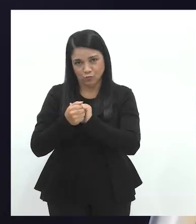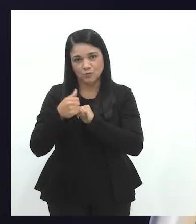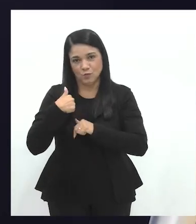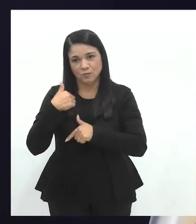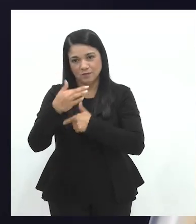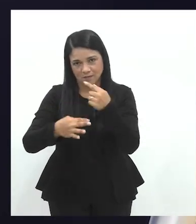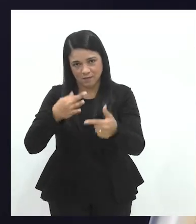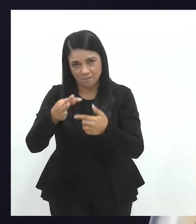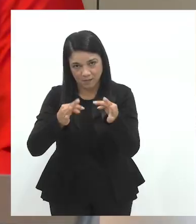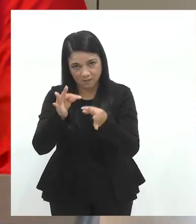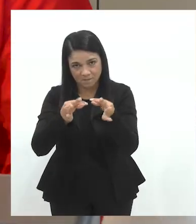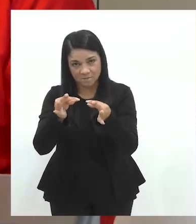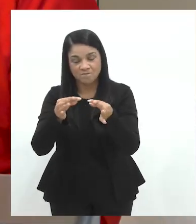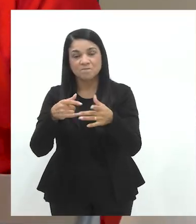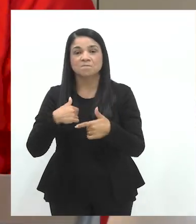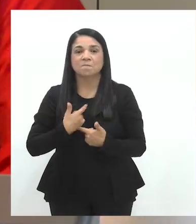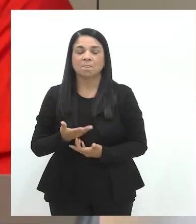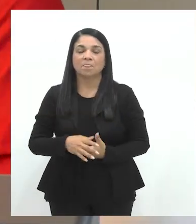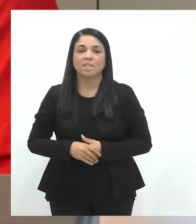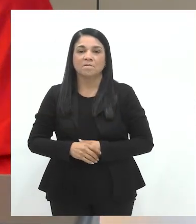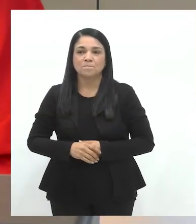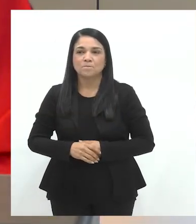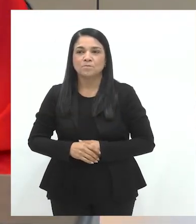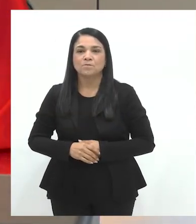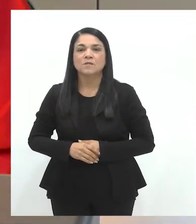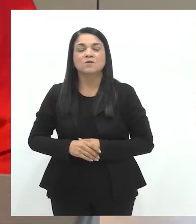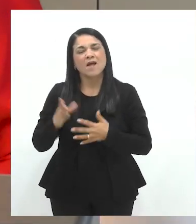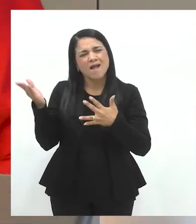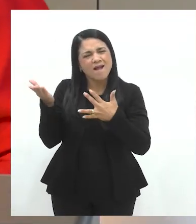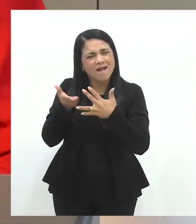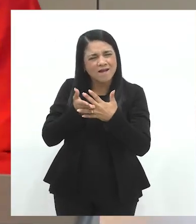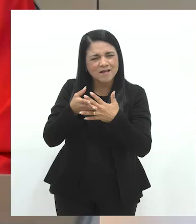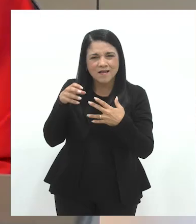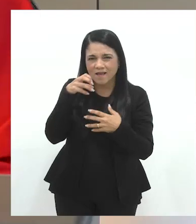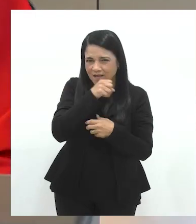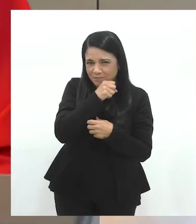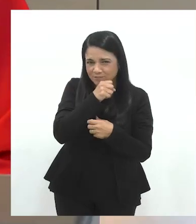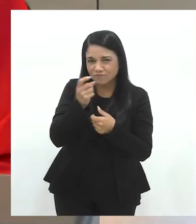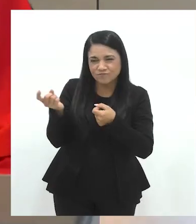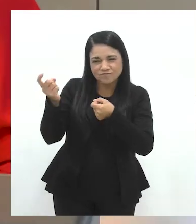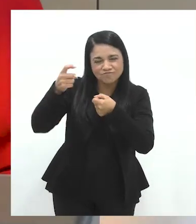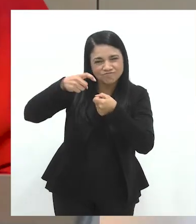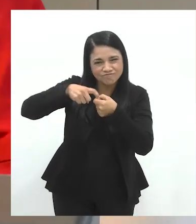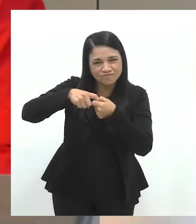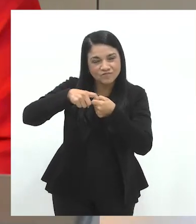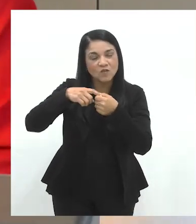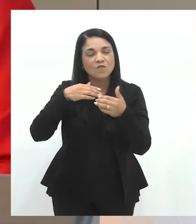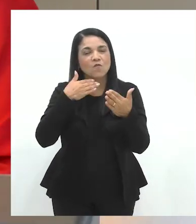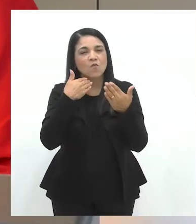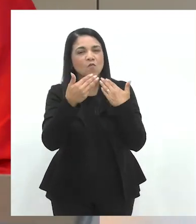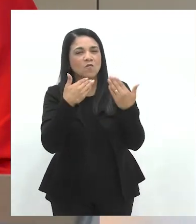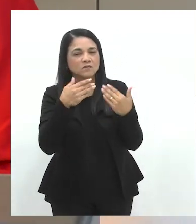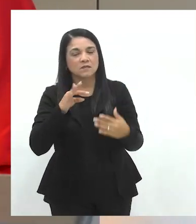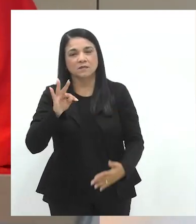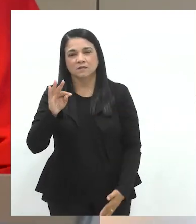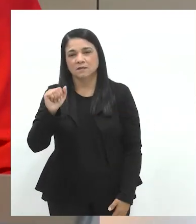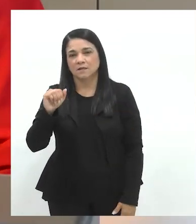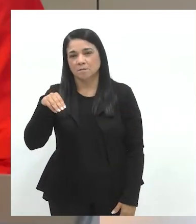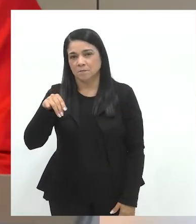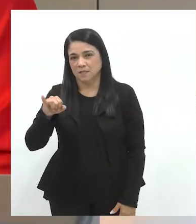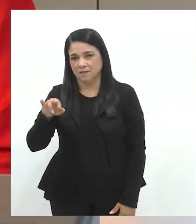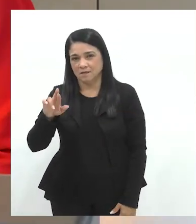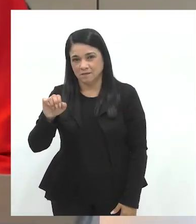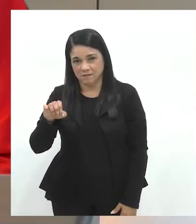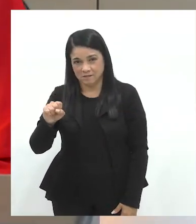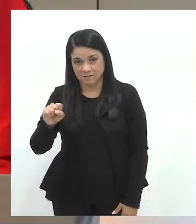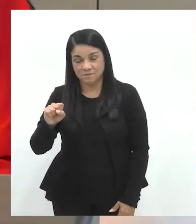menos. Entendi. Bom, nós vamos para um rápido intervalo e na volta eu vou conversar com a Tamires no